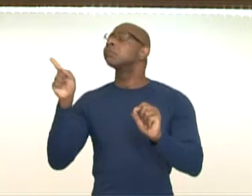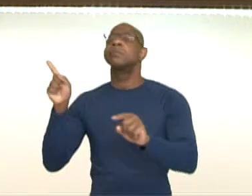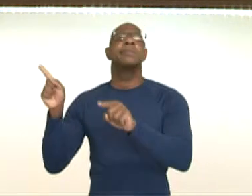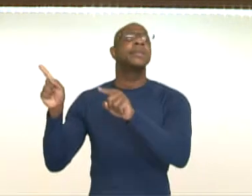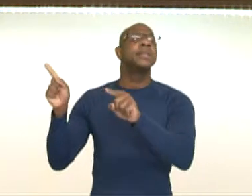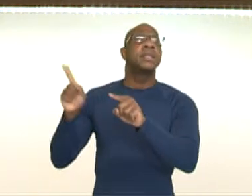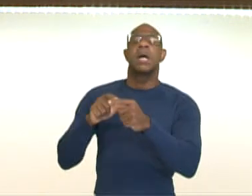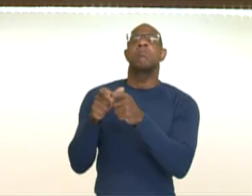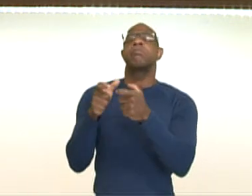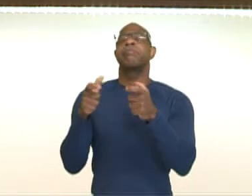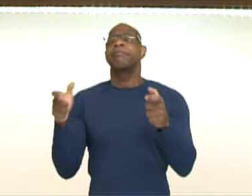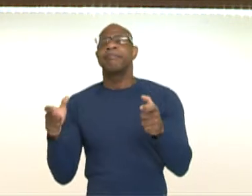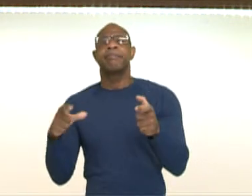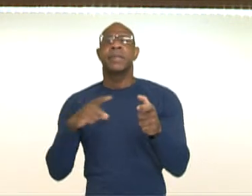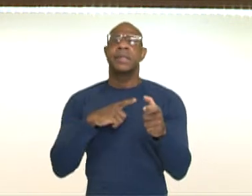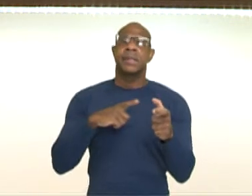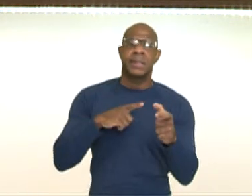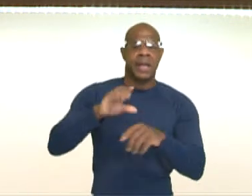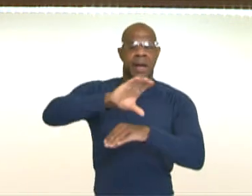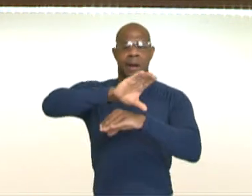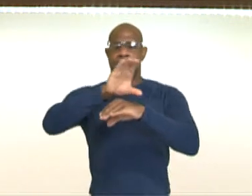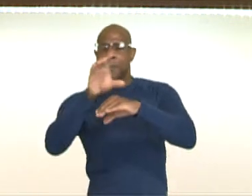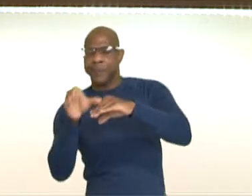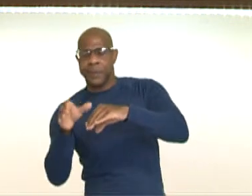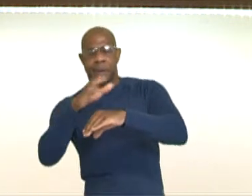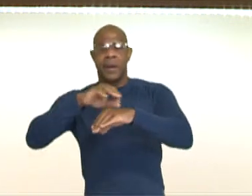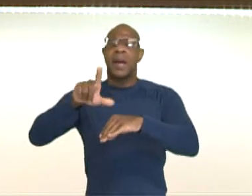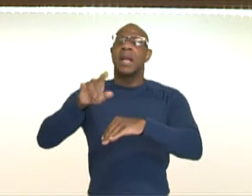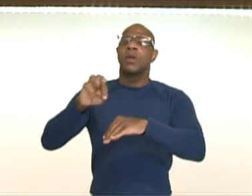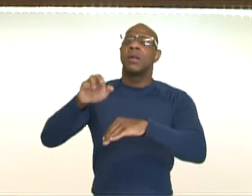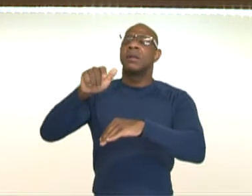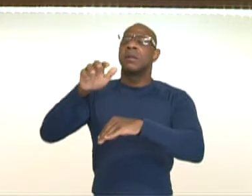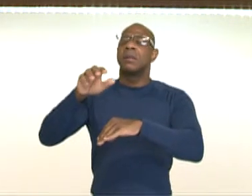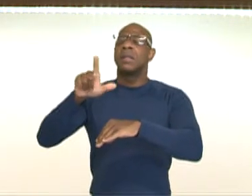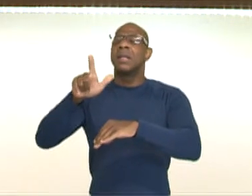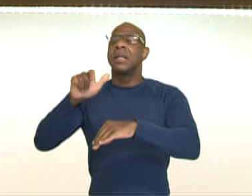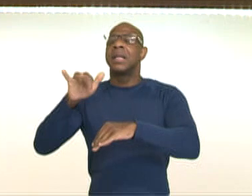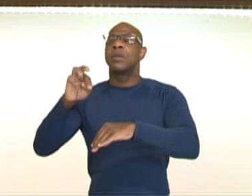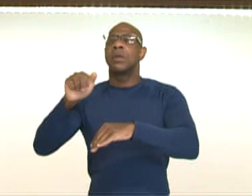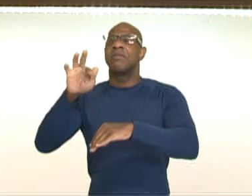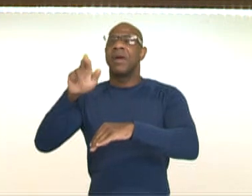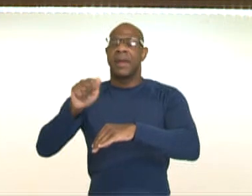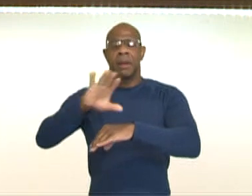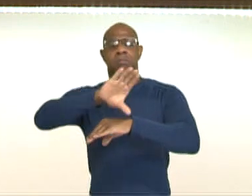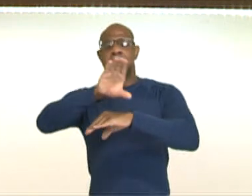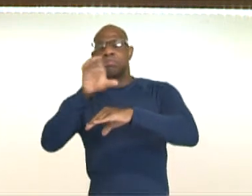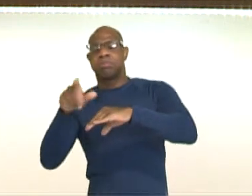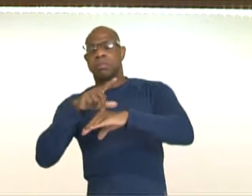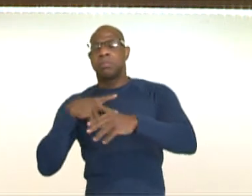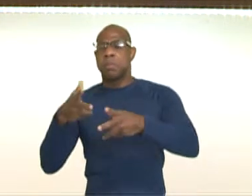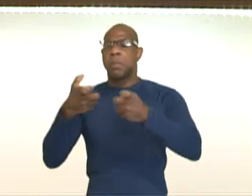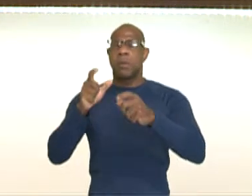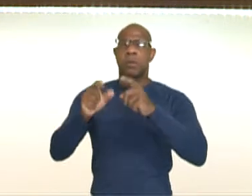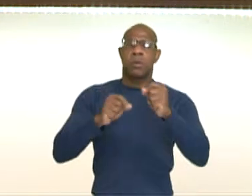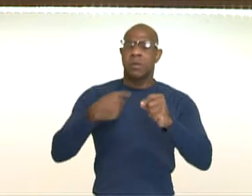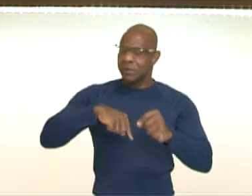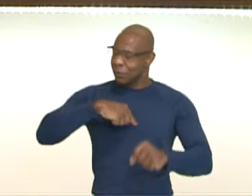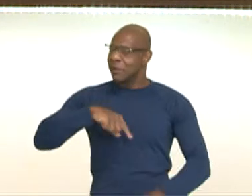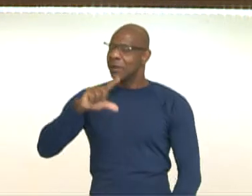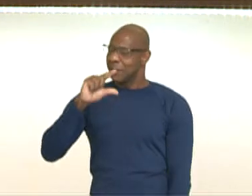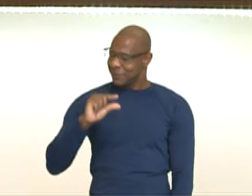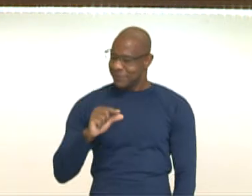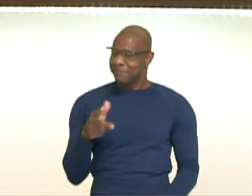da grandiosidade que é a litosfera para você, ainda devemos observar o quão pequenos somos